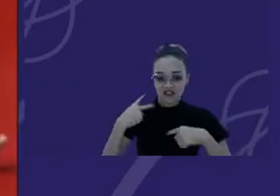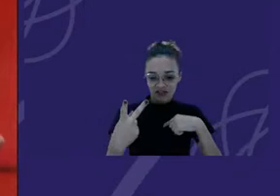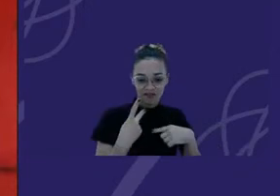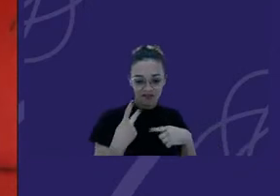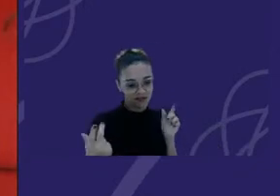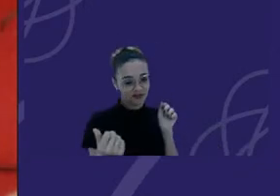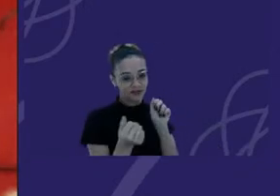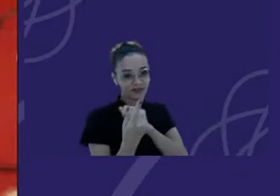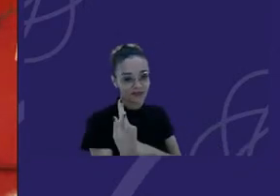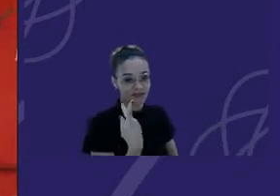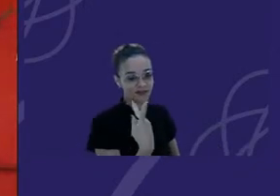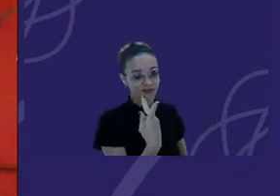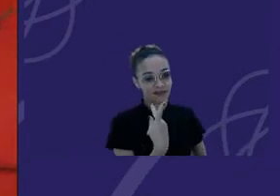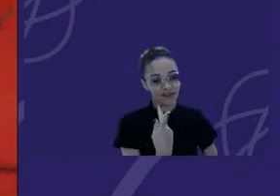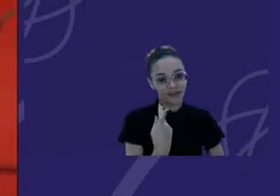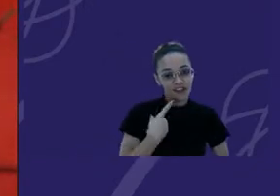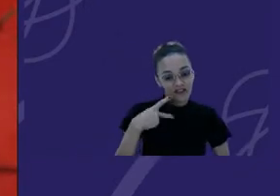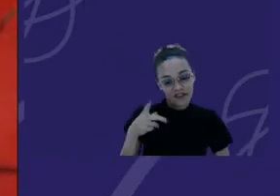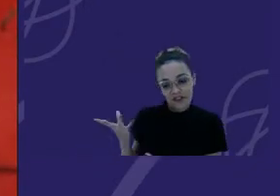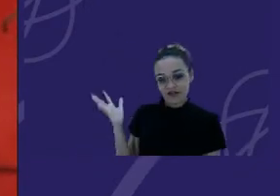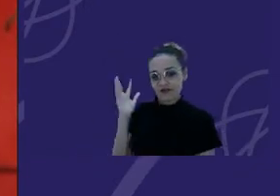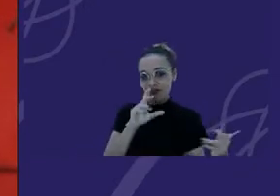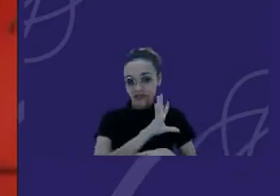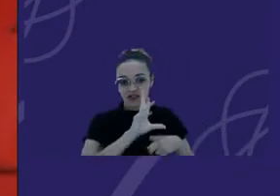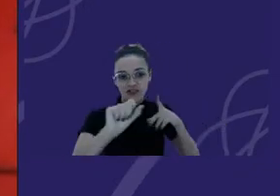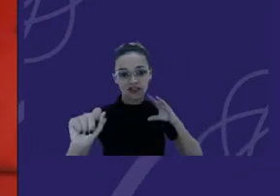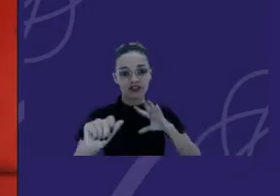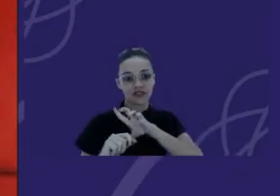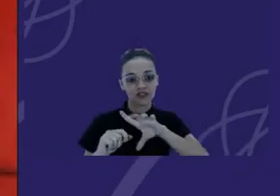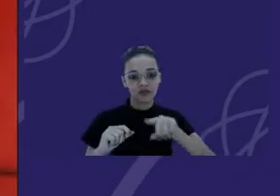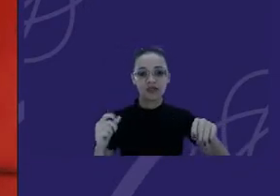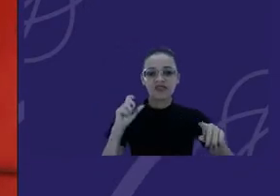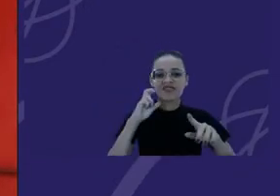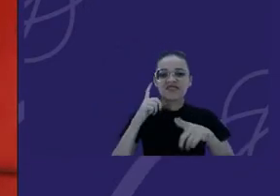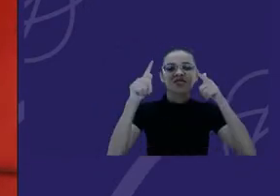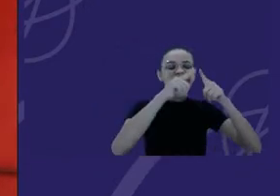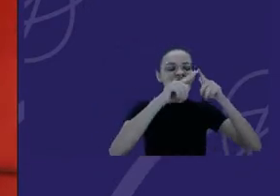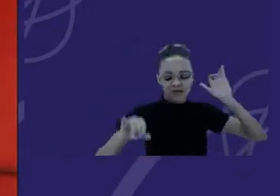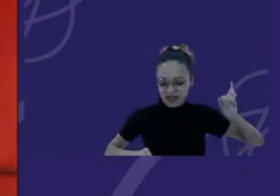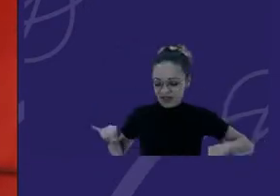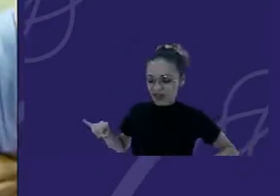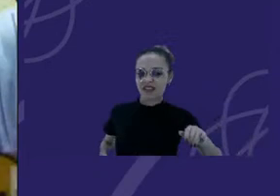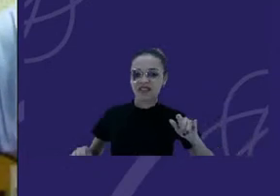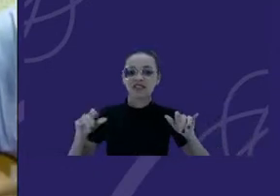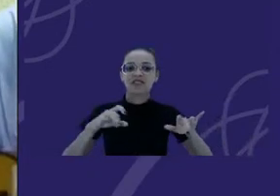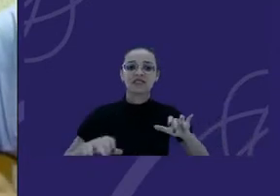teus, para fugirmos das aflições da dor.